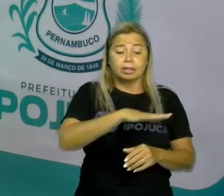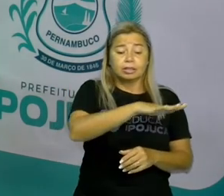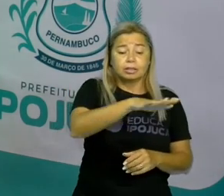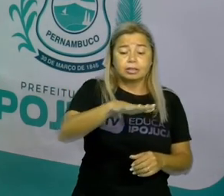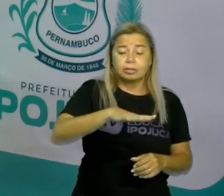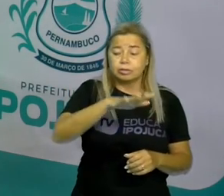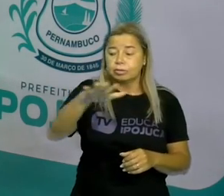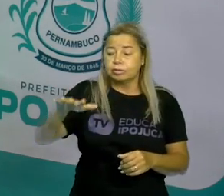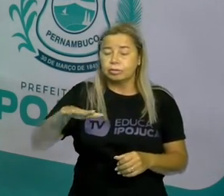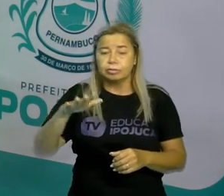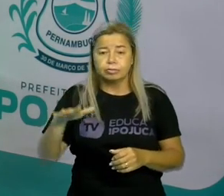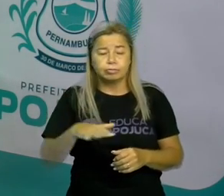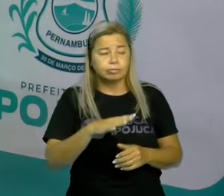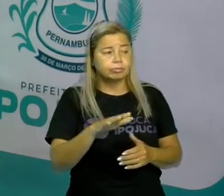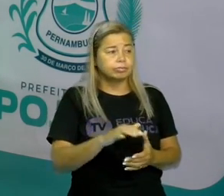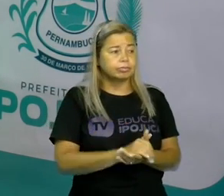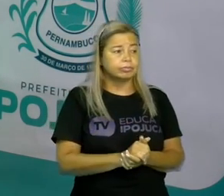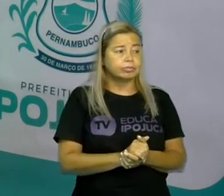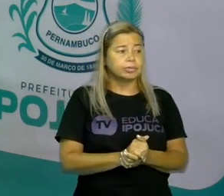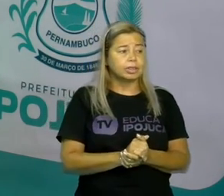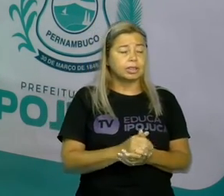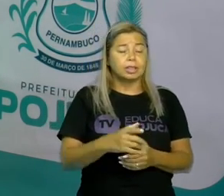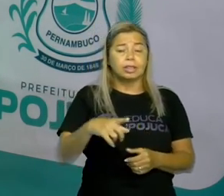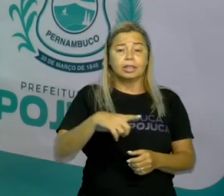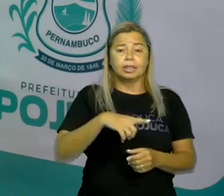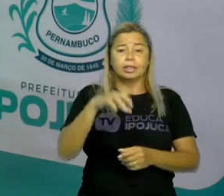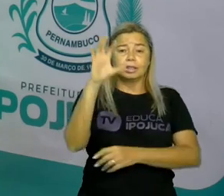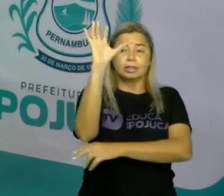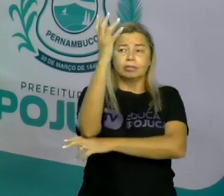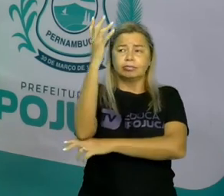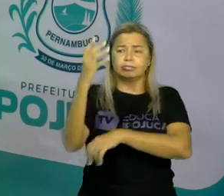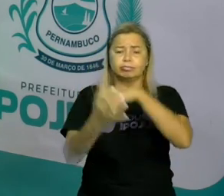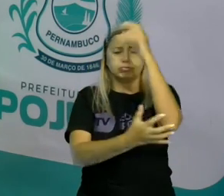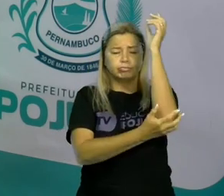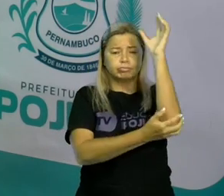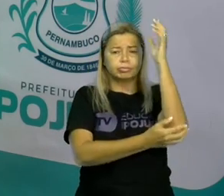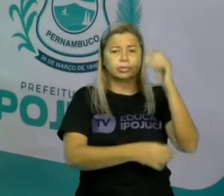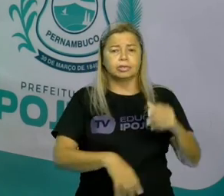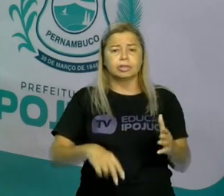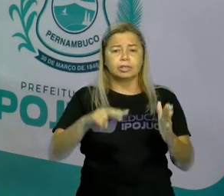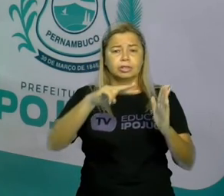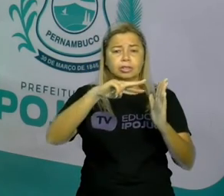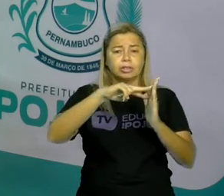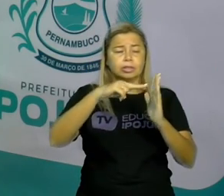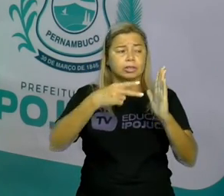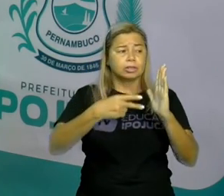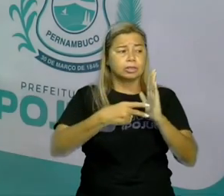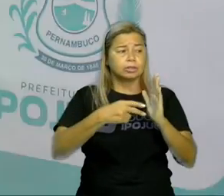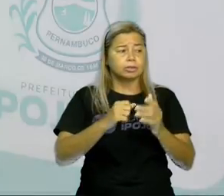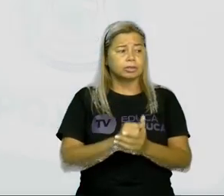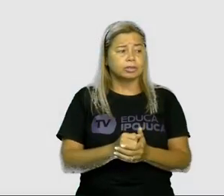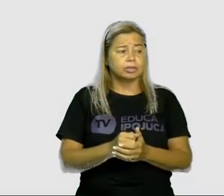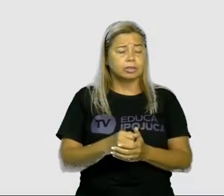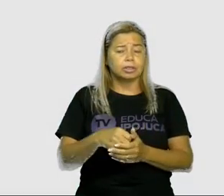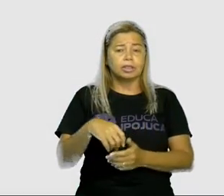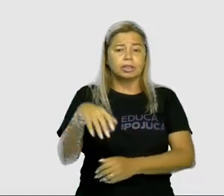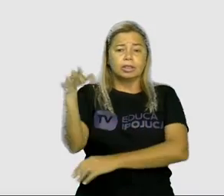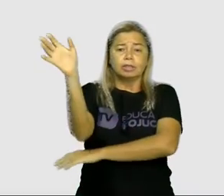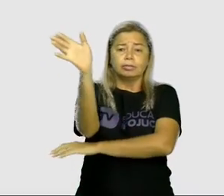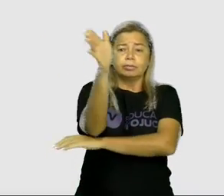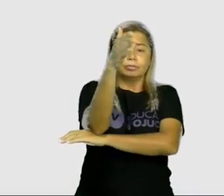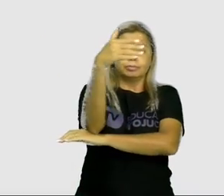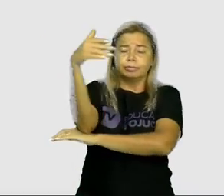simbolizado nessa planta por diversos símbolos. E aí temos aí a bandeirinha que representa